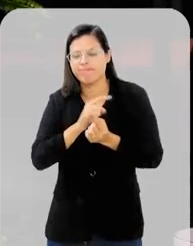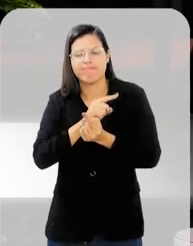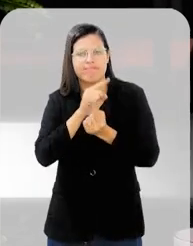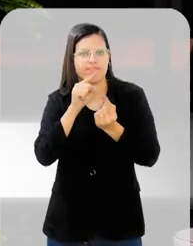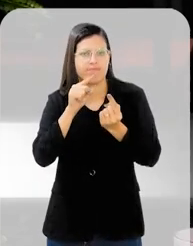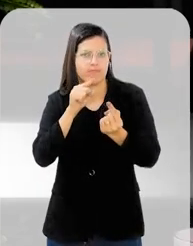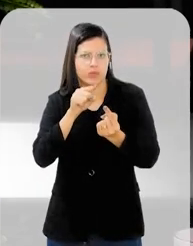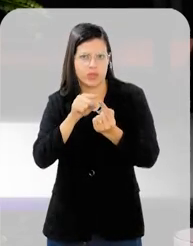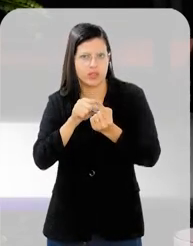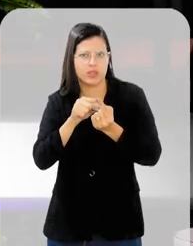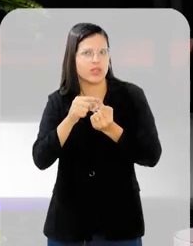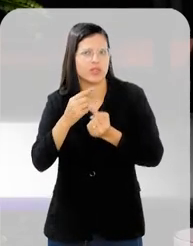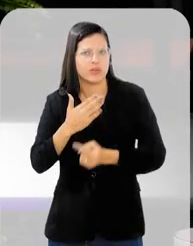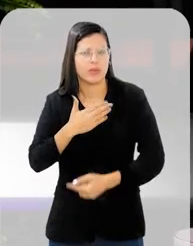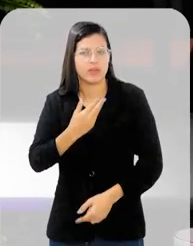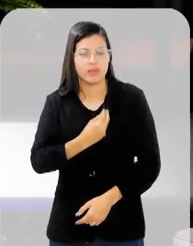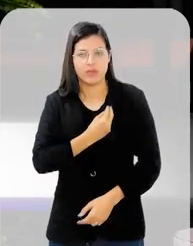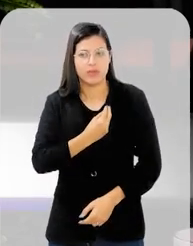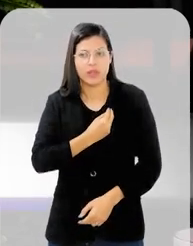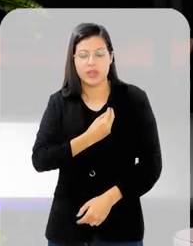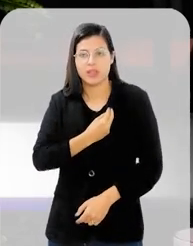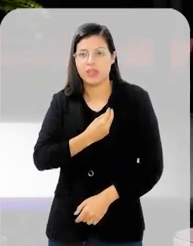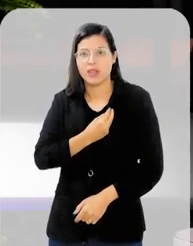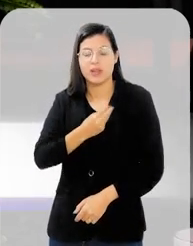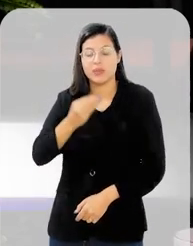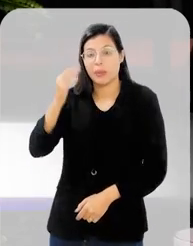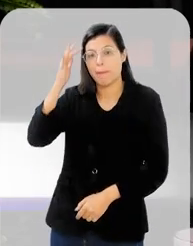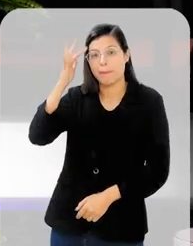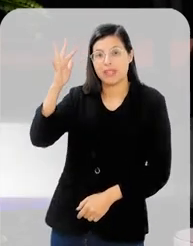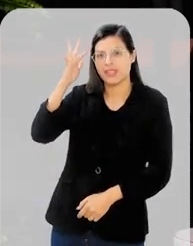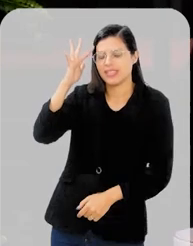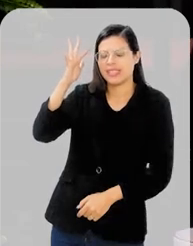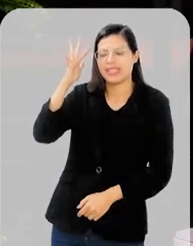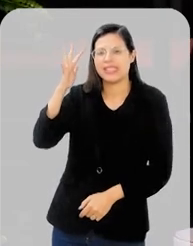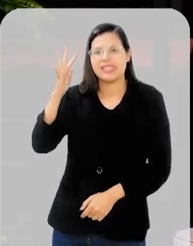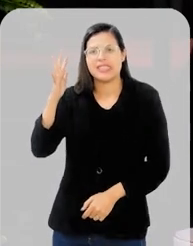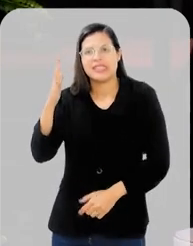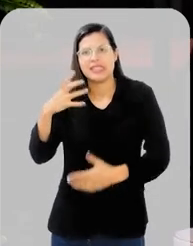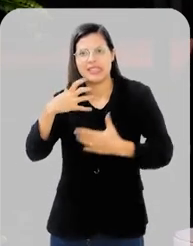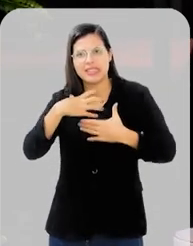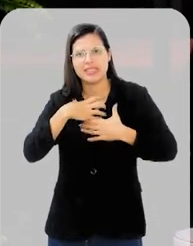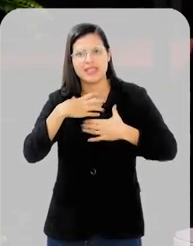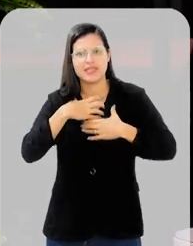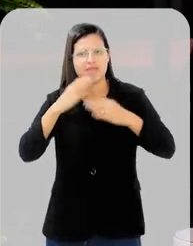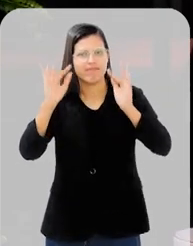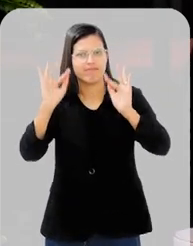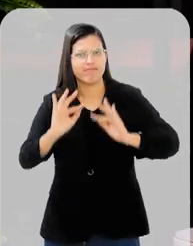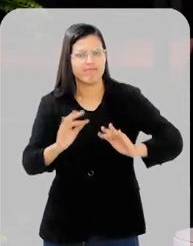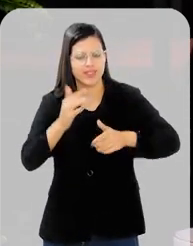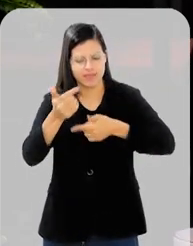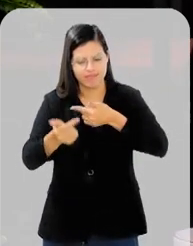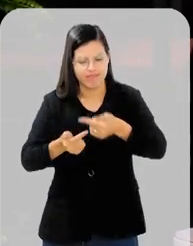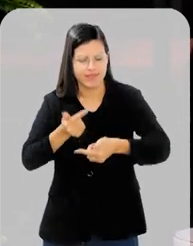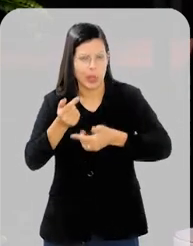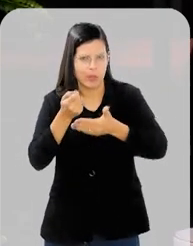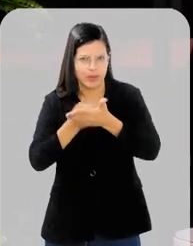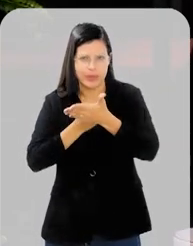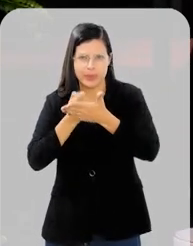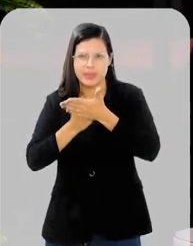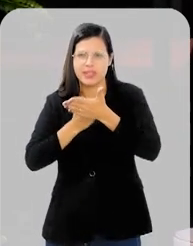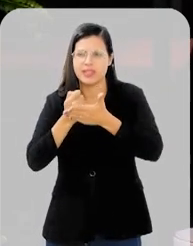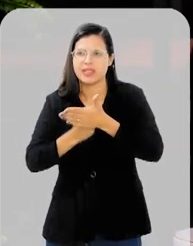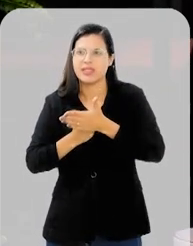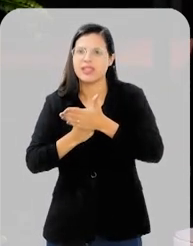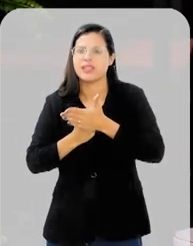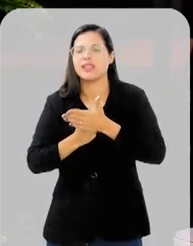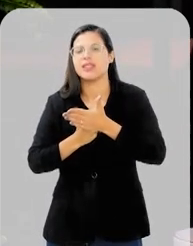vida que eu não imaginei que eu fosse ficar tão feliz em poder trabalhar nessa causa né